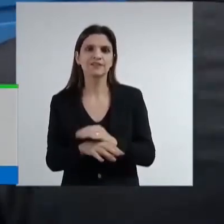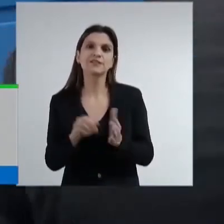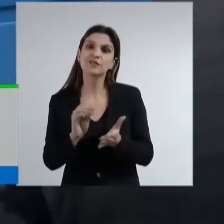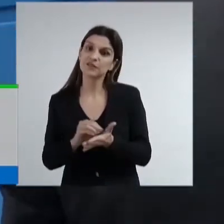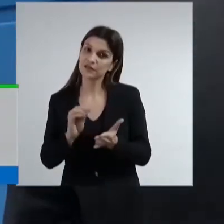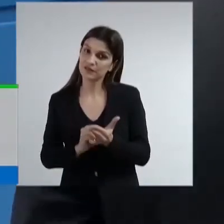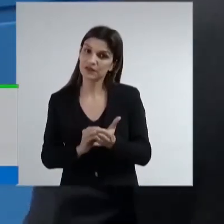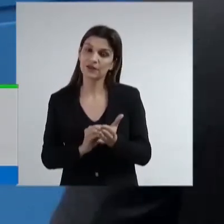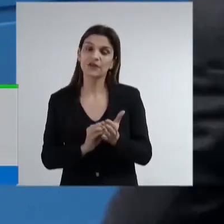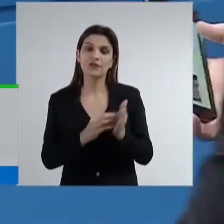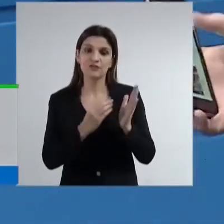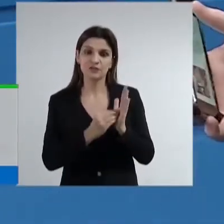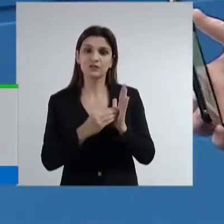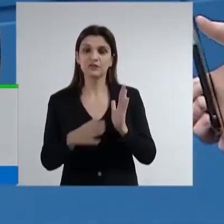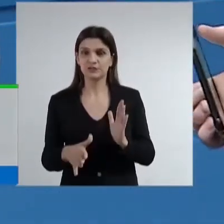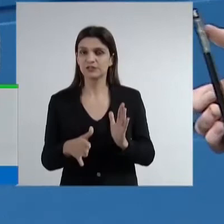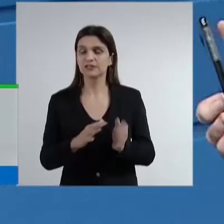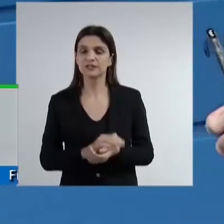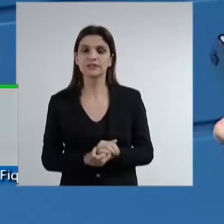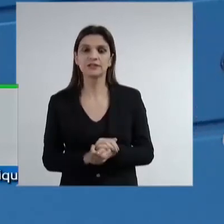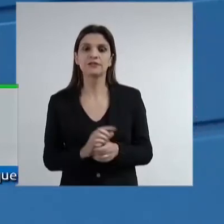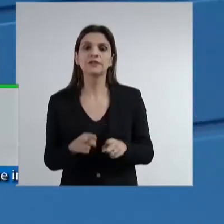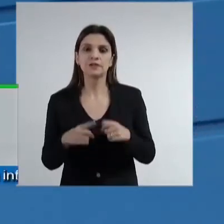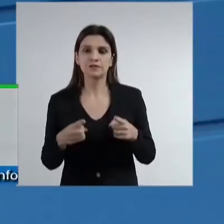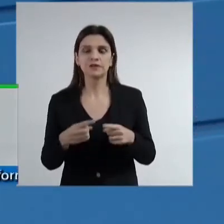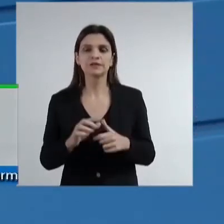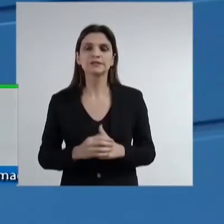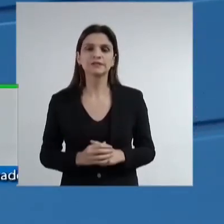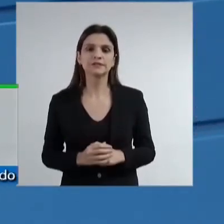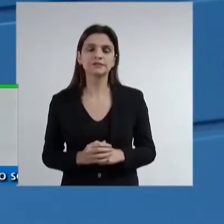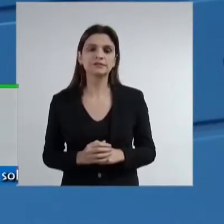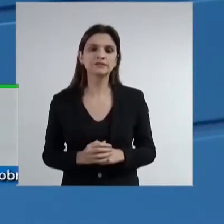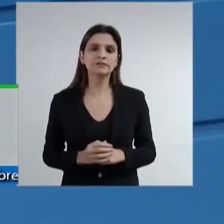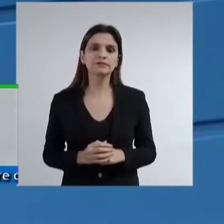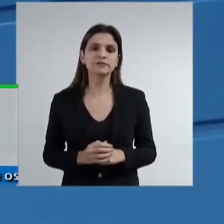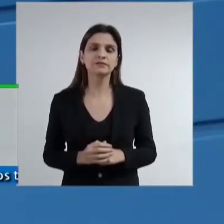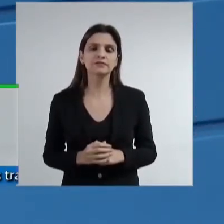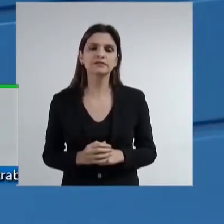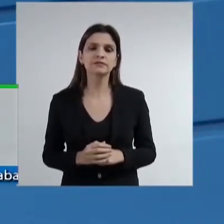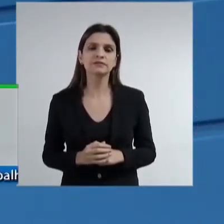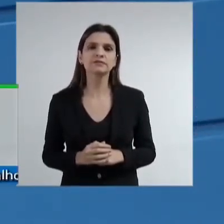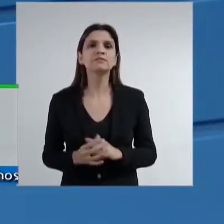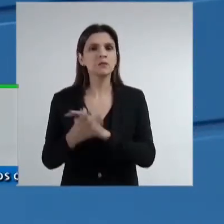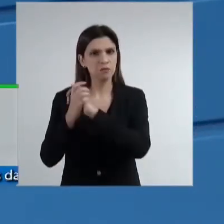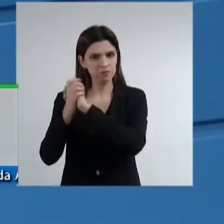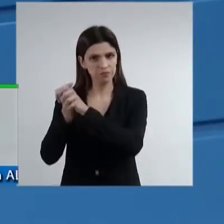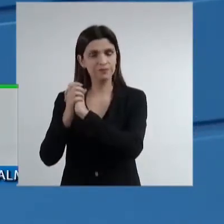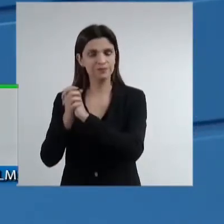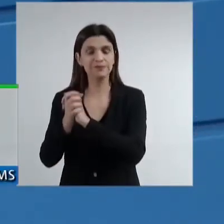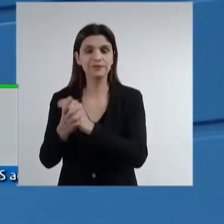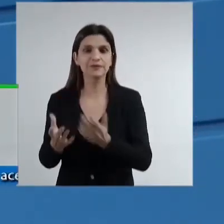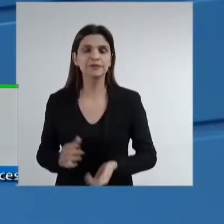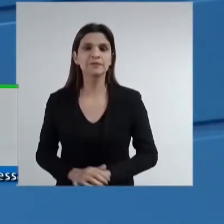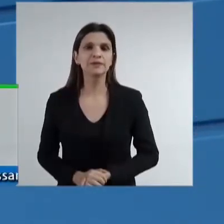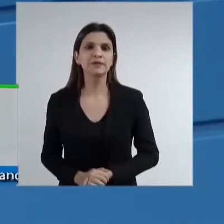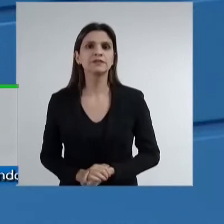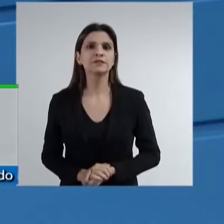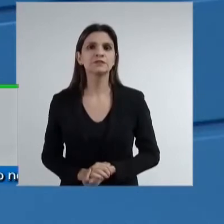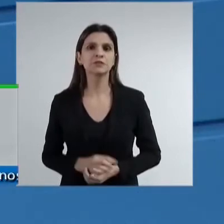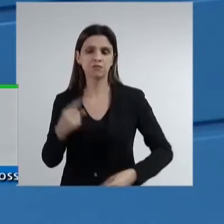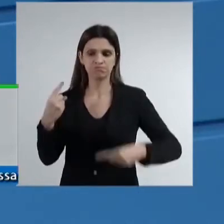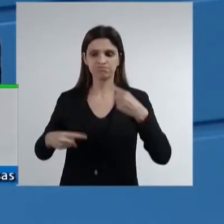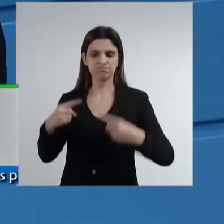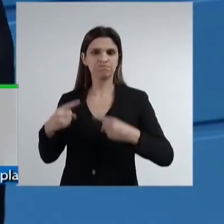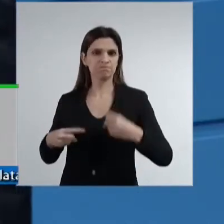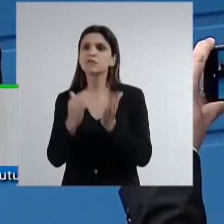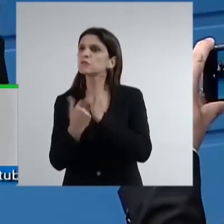fato determinante ou determinado. Então, eram essas as considerações, mas parabenizar Vossa Excelência por debater esse assunto nessa